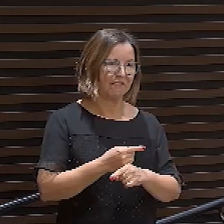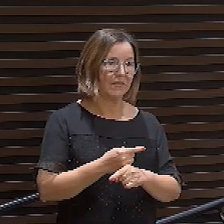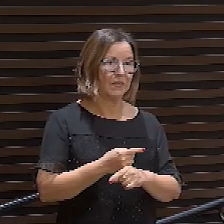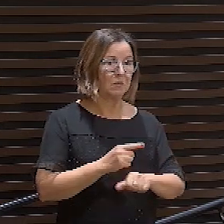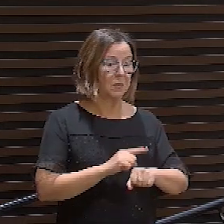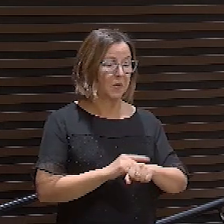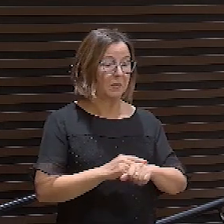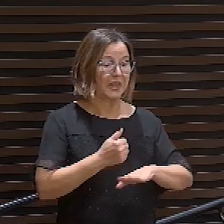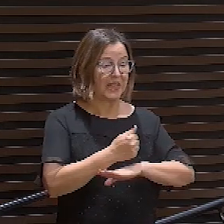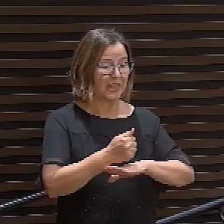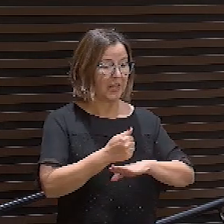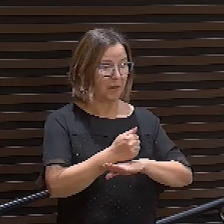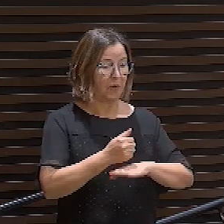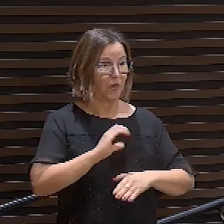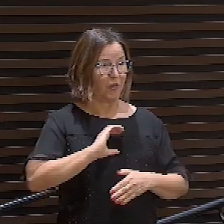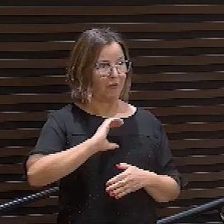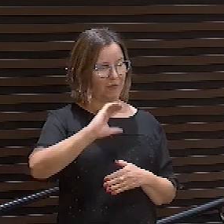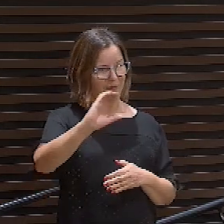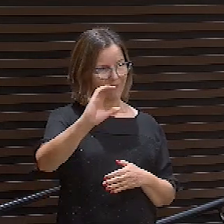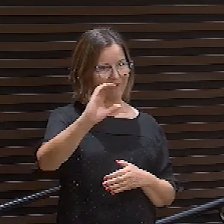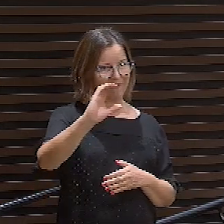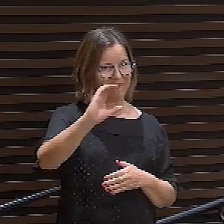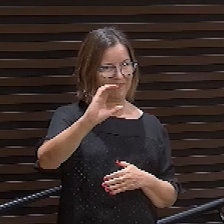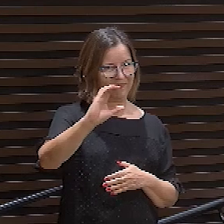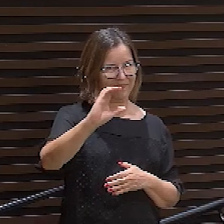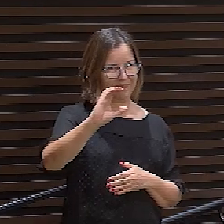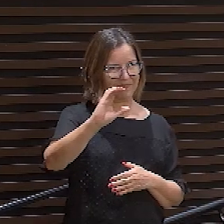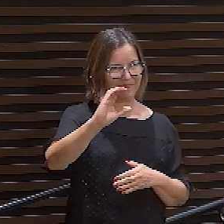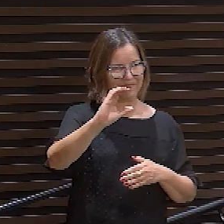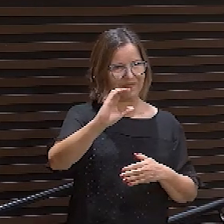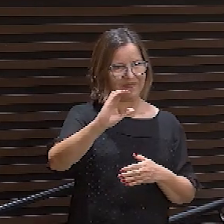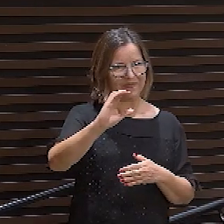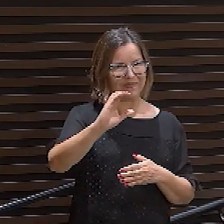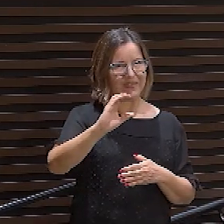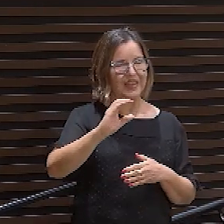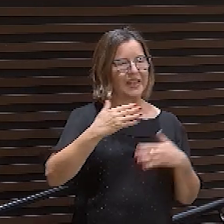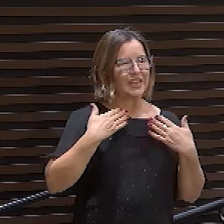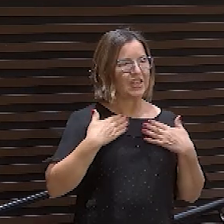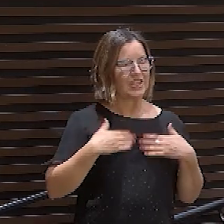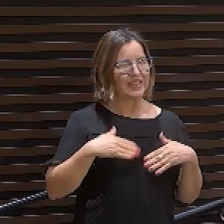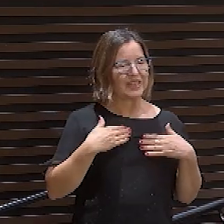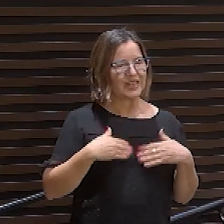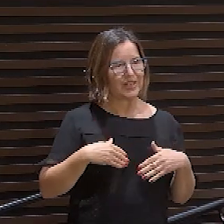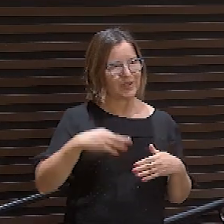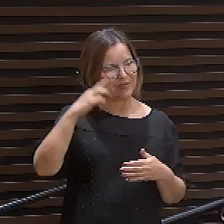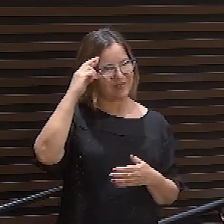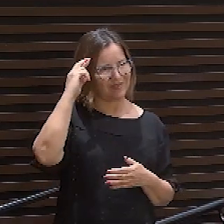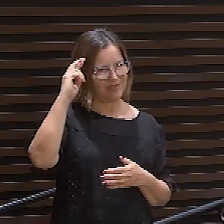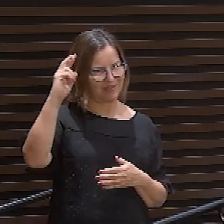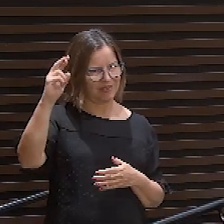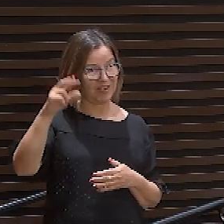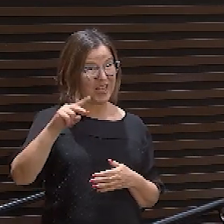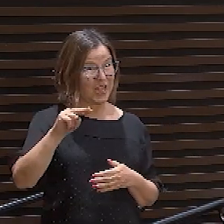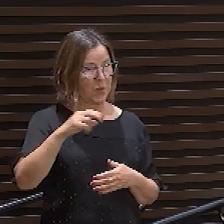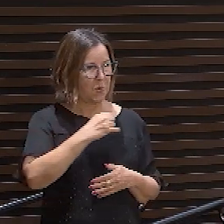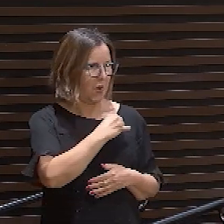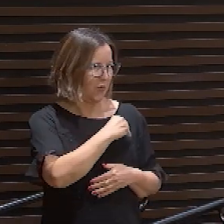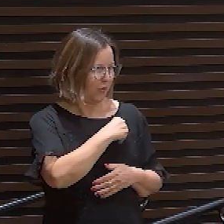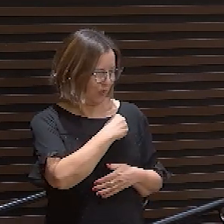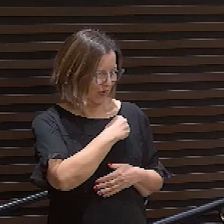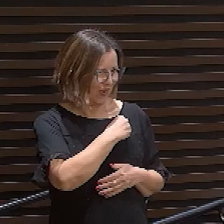o pescoço, a cabeça no peito do Senhor, como João colocou, e descansou